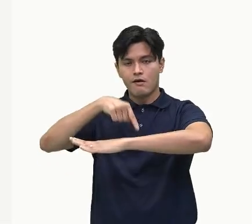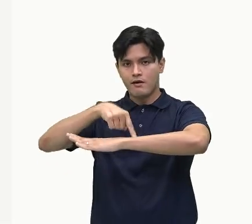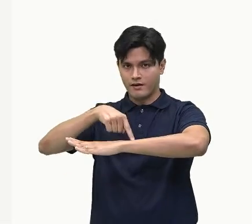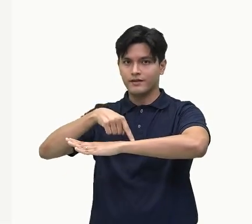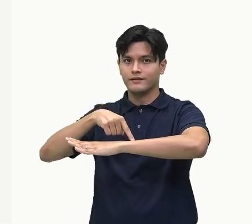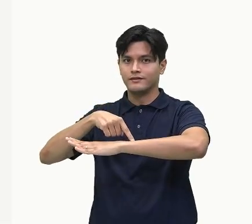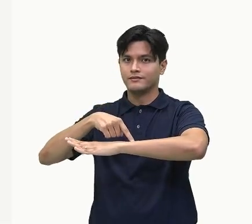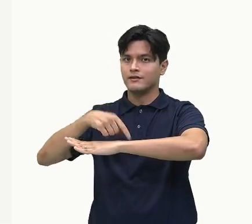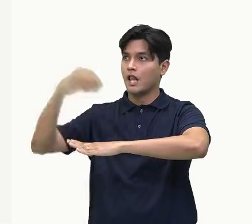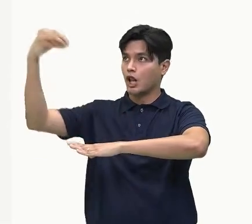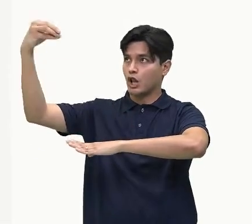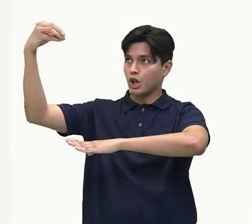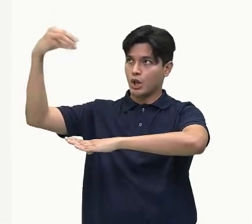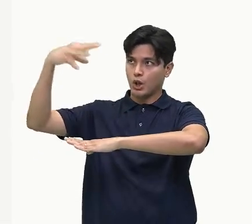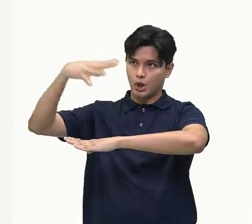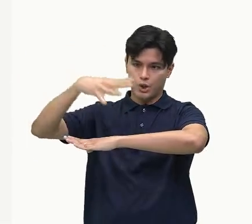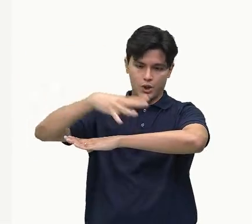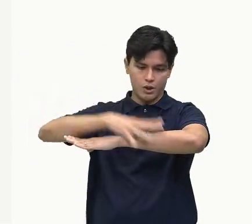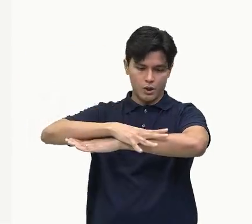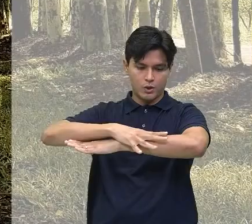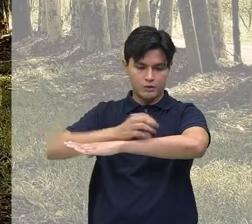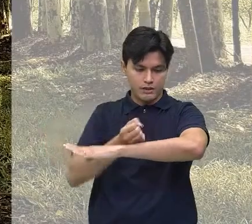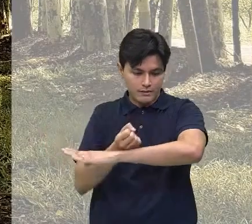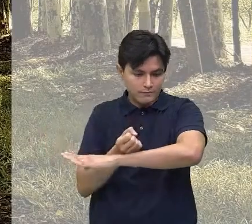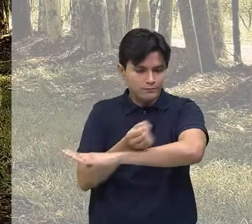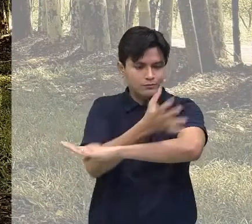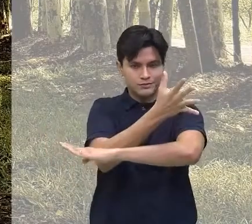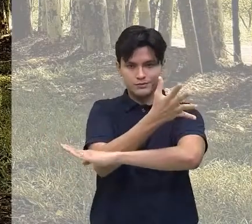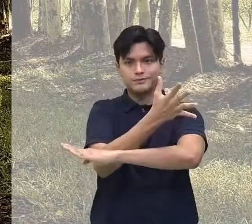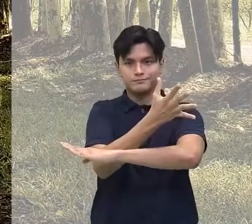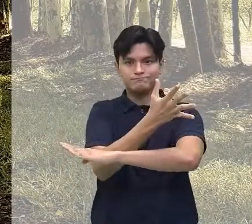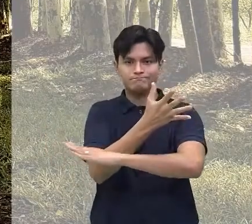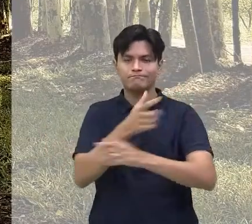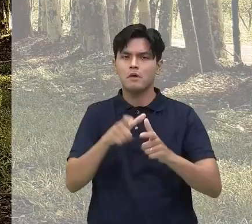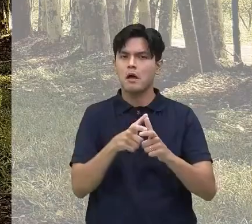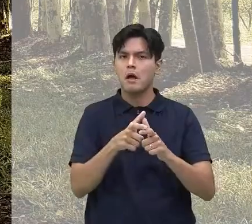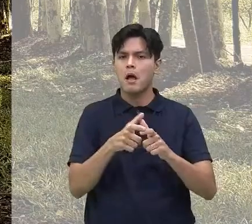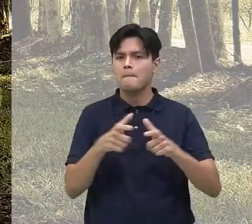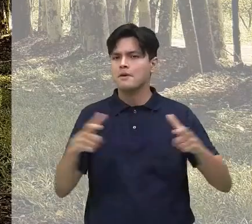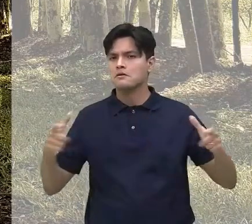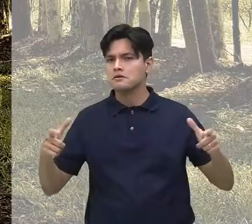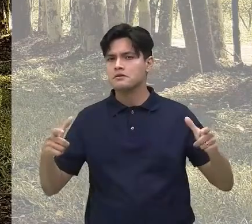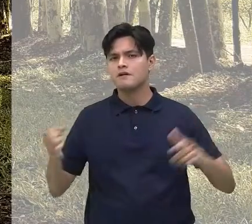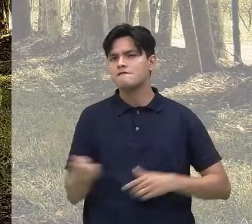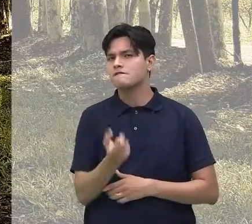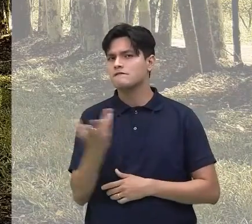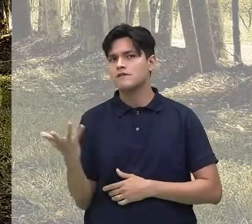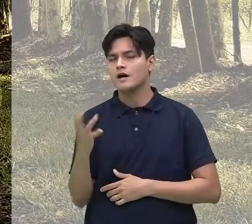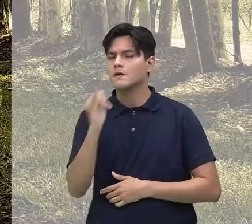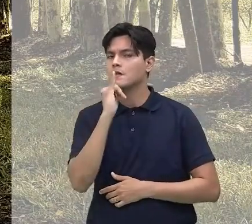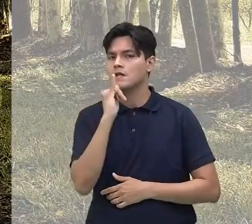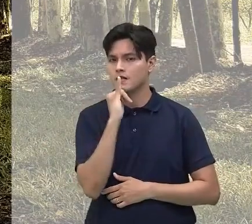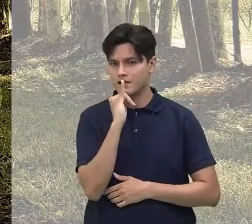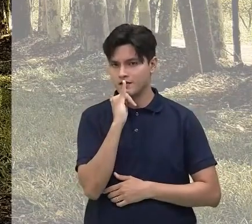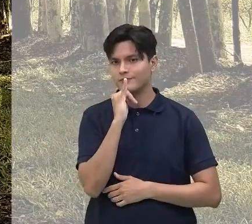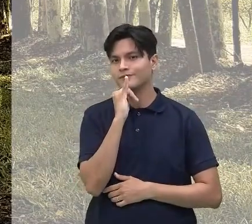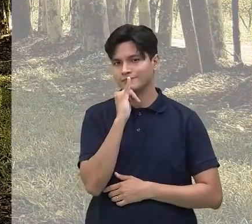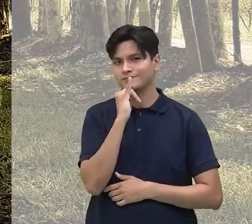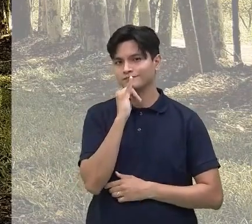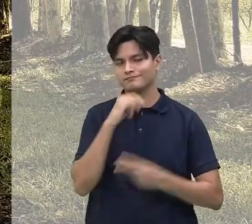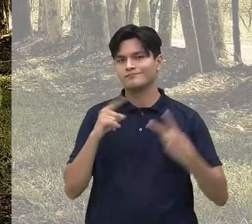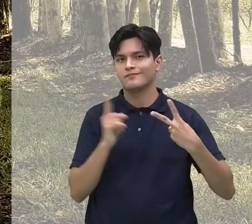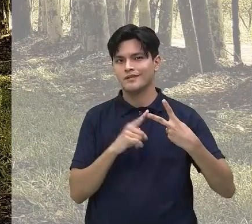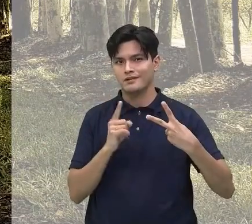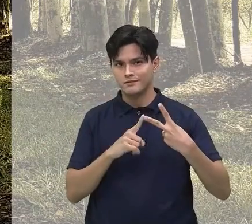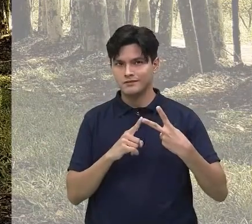reflete nele e ele também vai emitir luz. A maioria, né, a gente tem inúmeros exemplos de fontes secundárias que